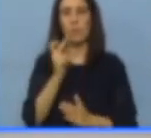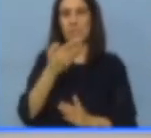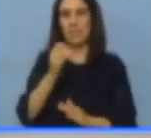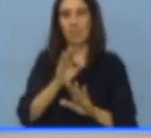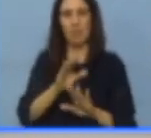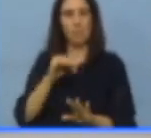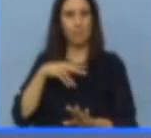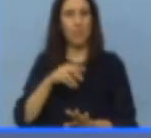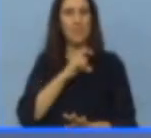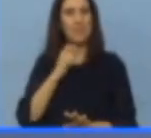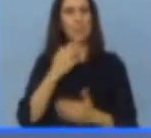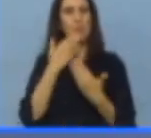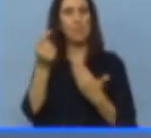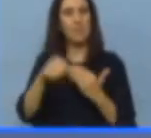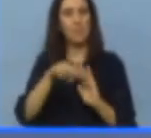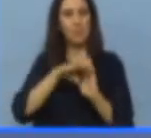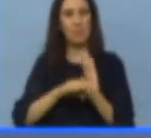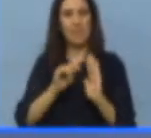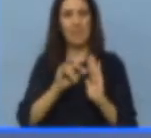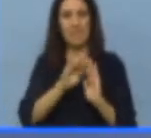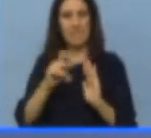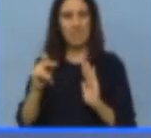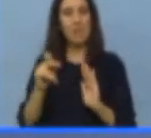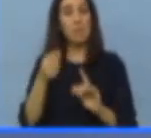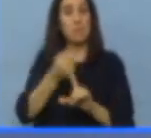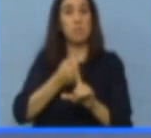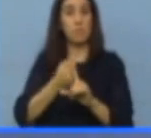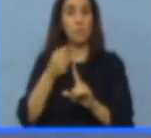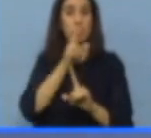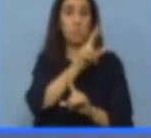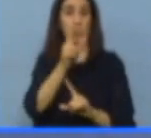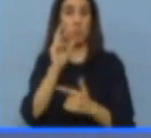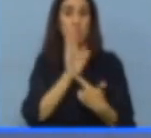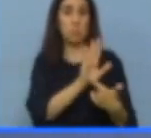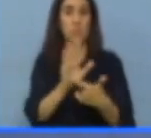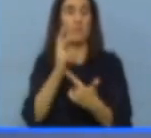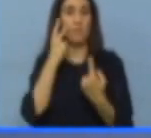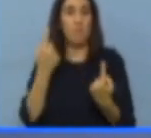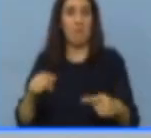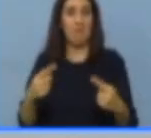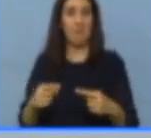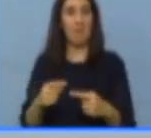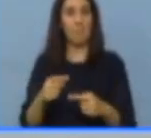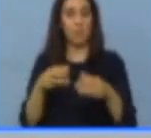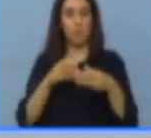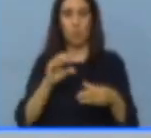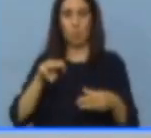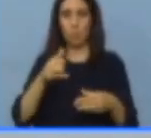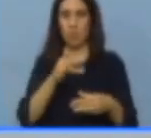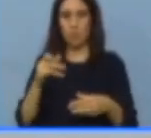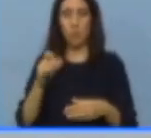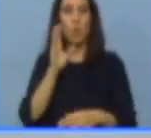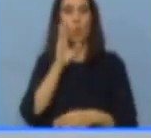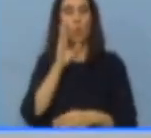Vieira, muito obrigado por ter estado aqui no programa Eclésia a apresentar esses desafios missionários que são vividos pelos comunianos. Mais